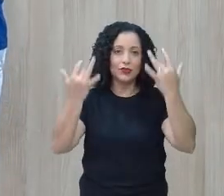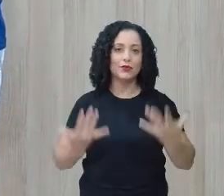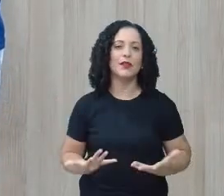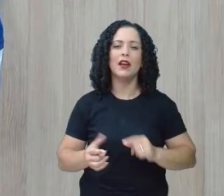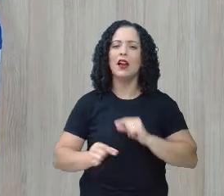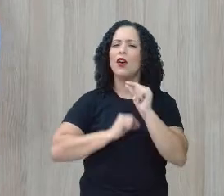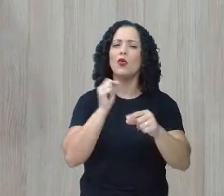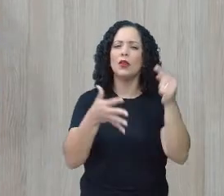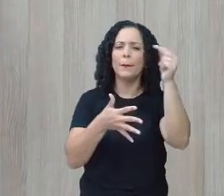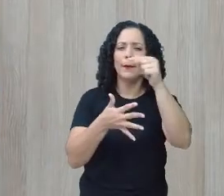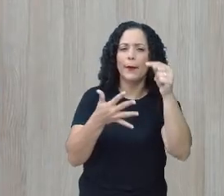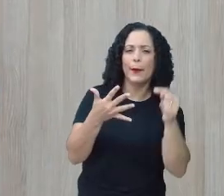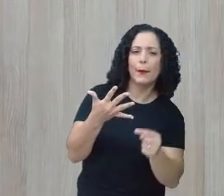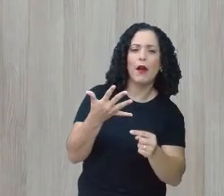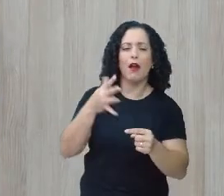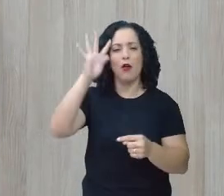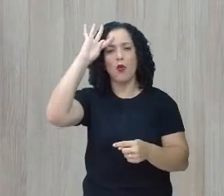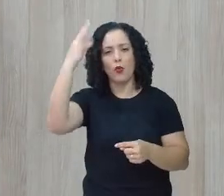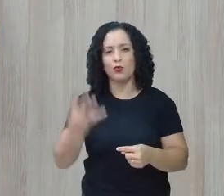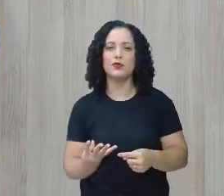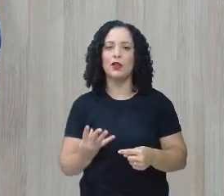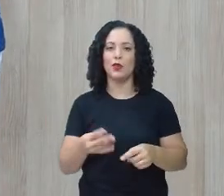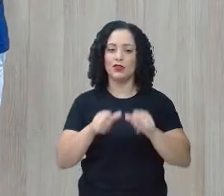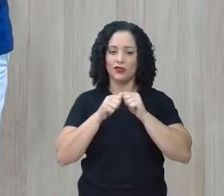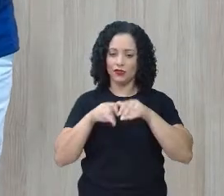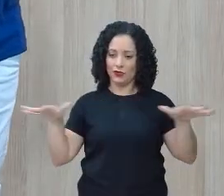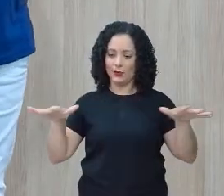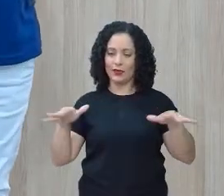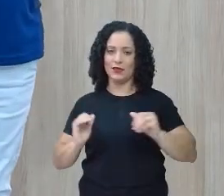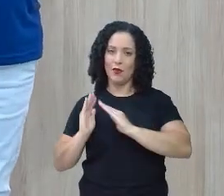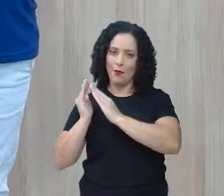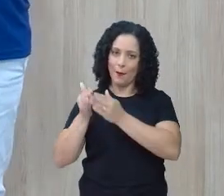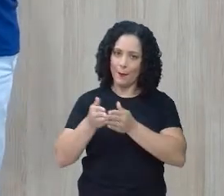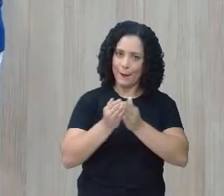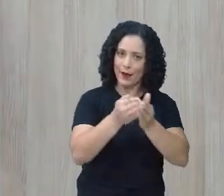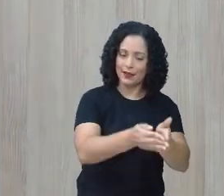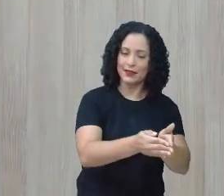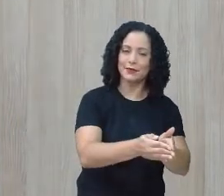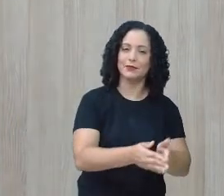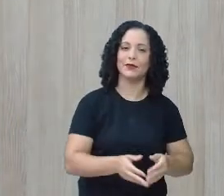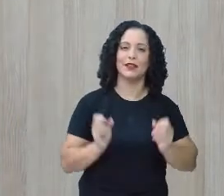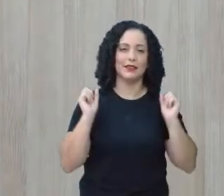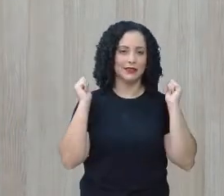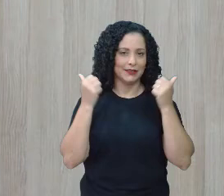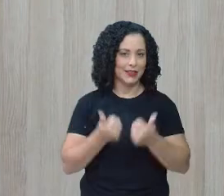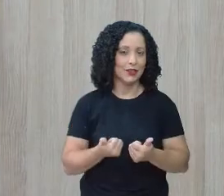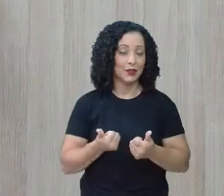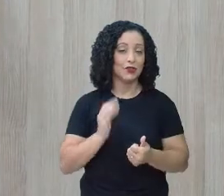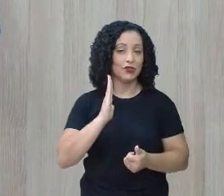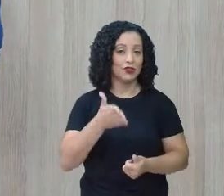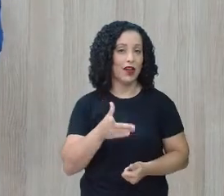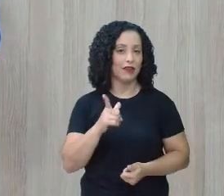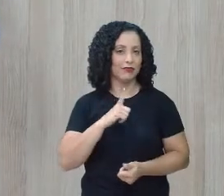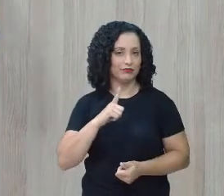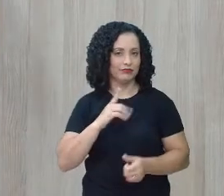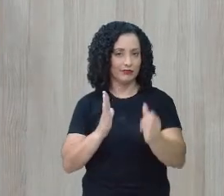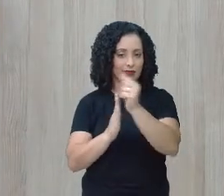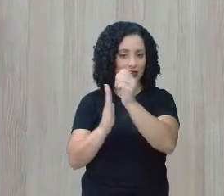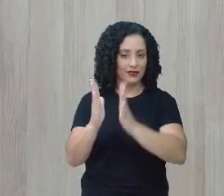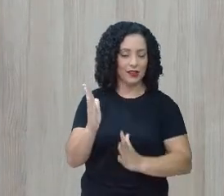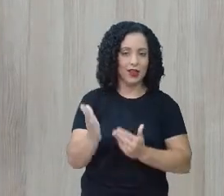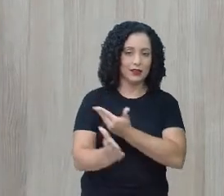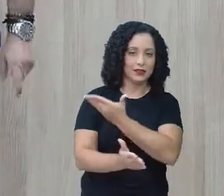quais foram as consequências da expansão marítima, certo? Então já fica como atividade de casa, vocês